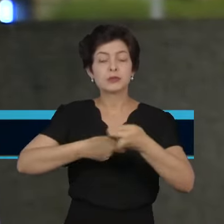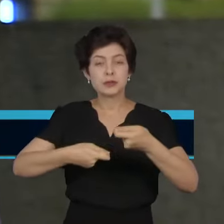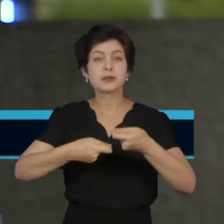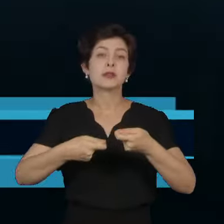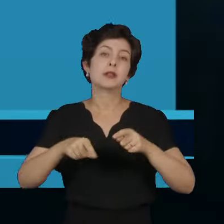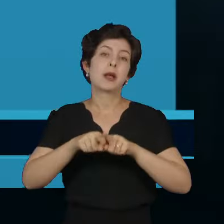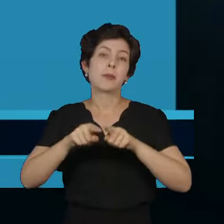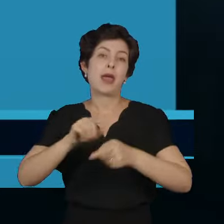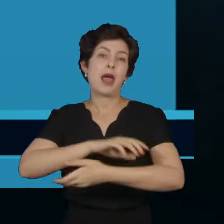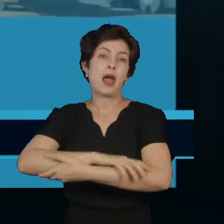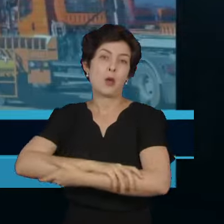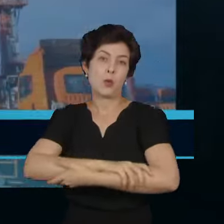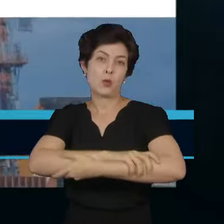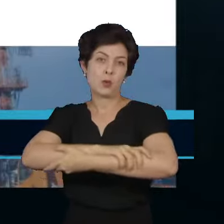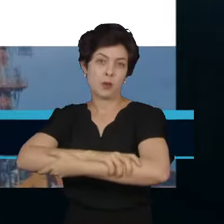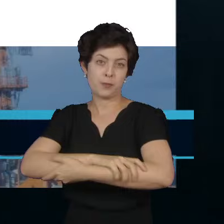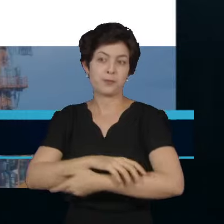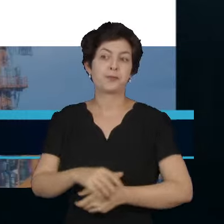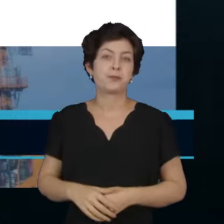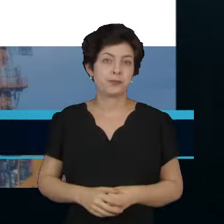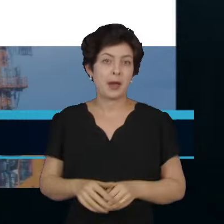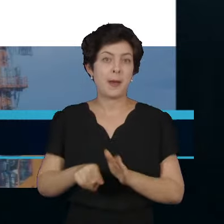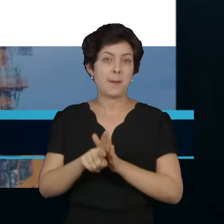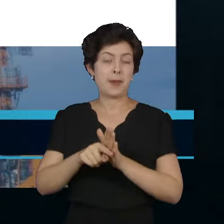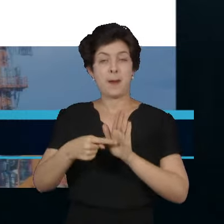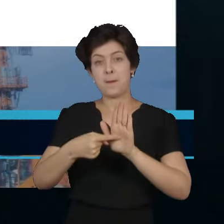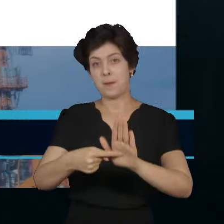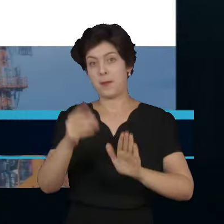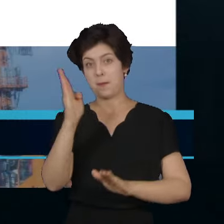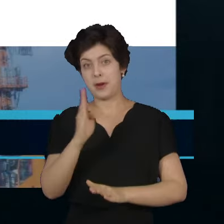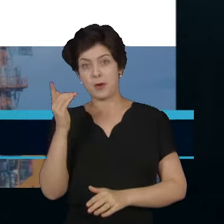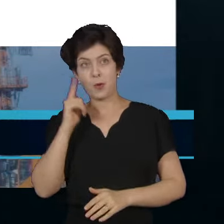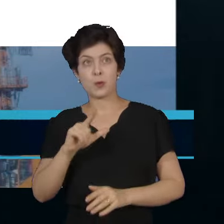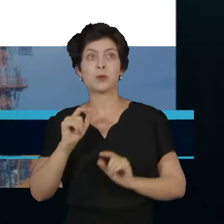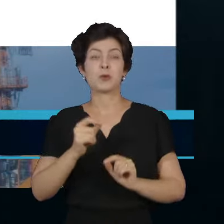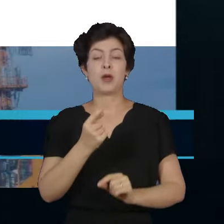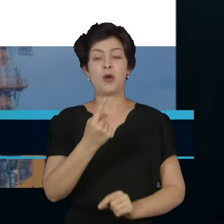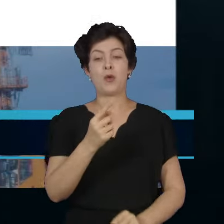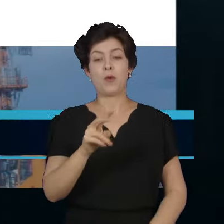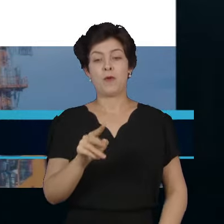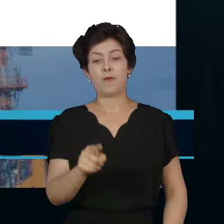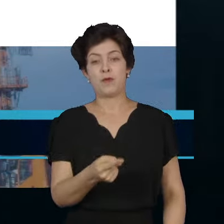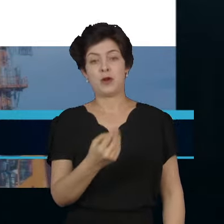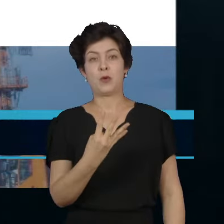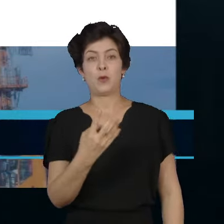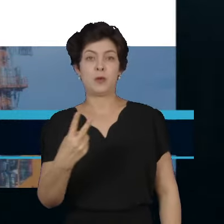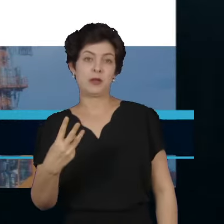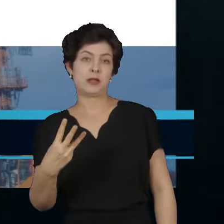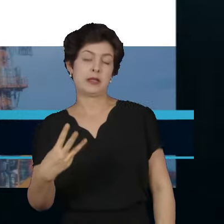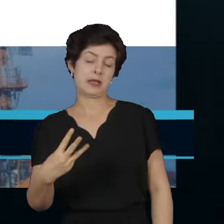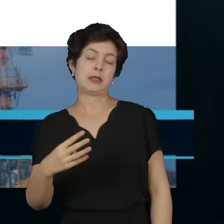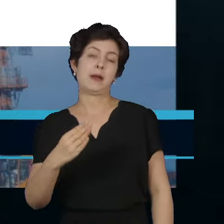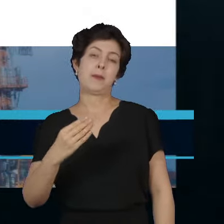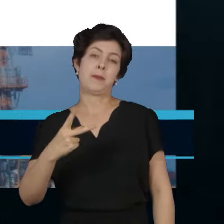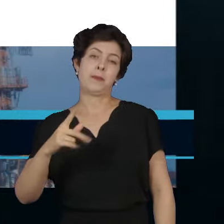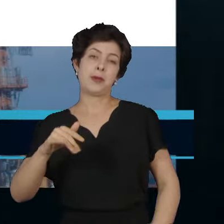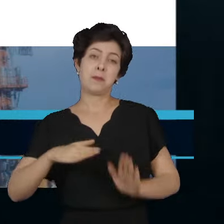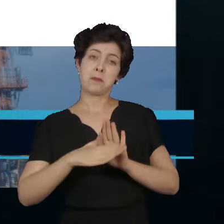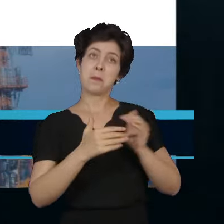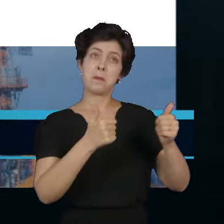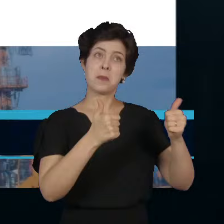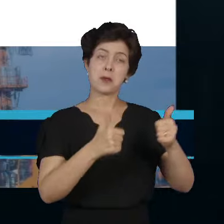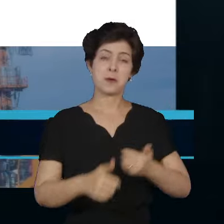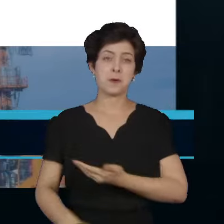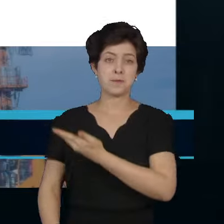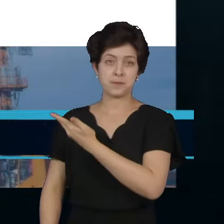Europeia. Os números mostram que o Brasil teria ganhos de 1,43% no produto interno bruto, 7,3%